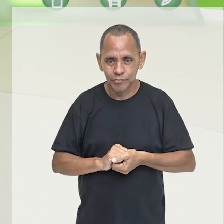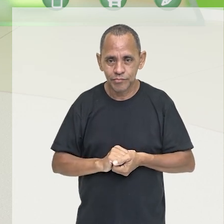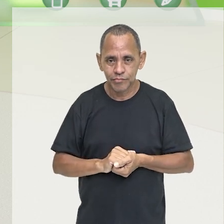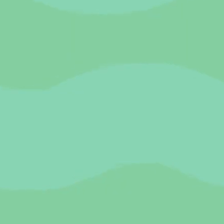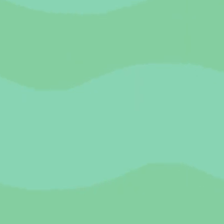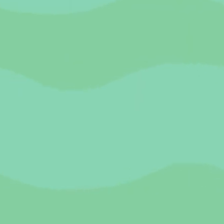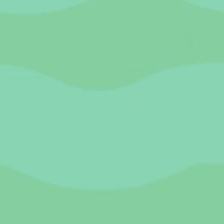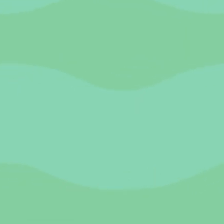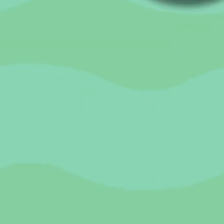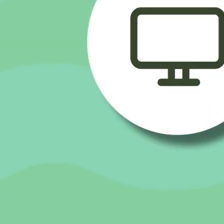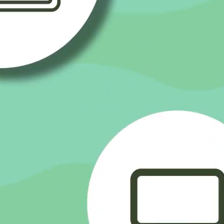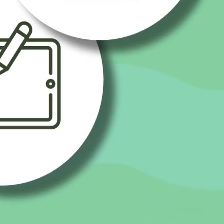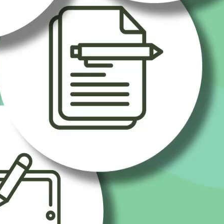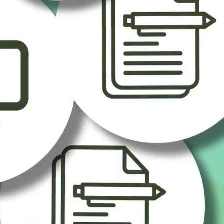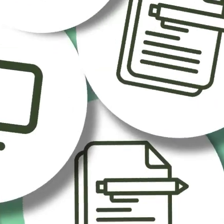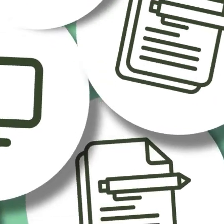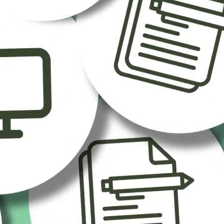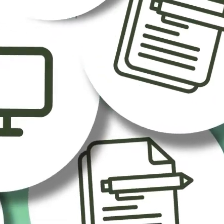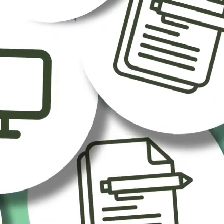aula.